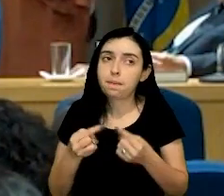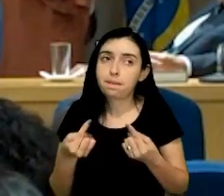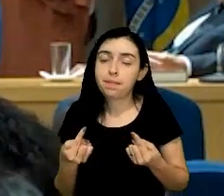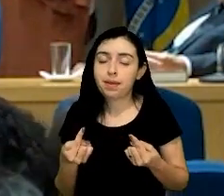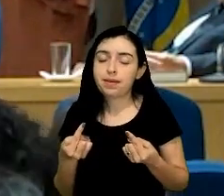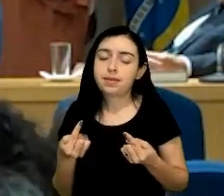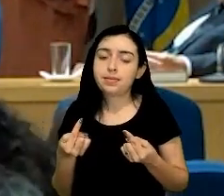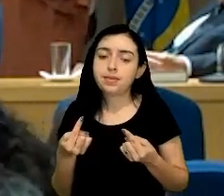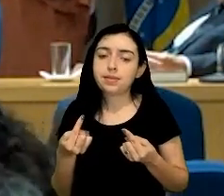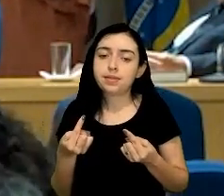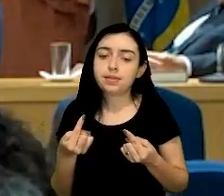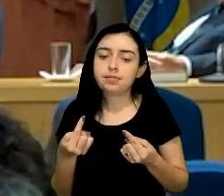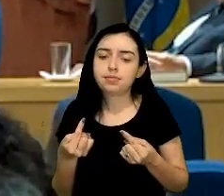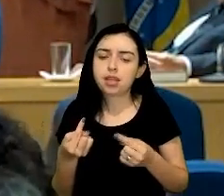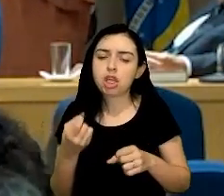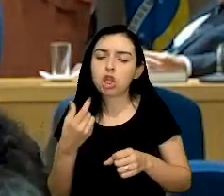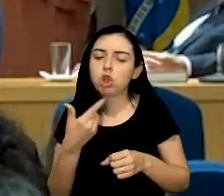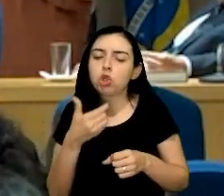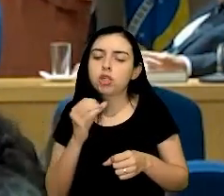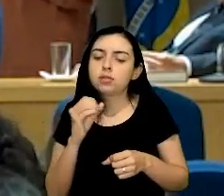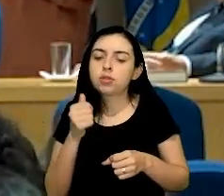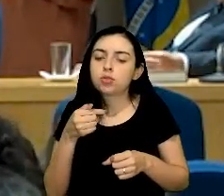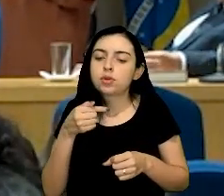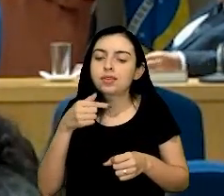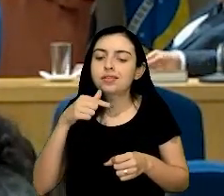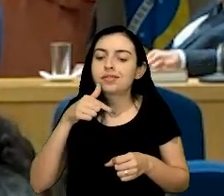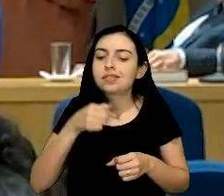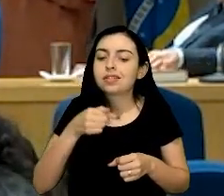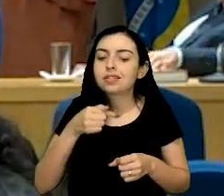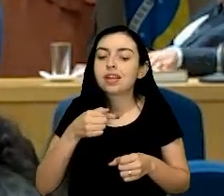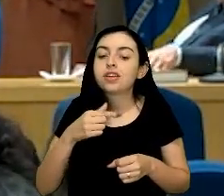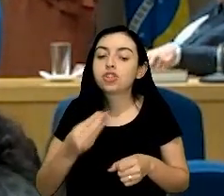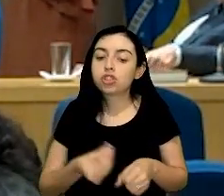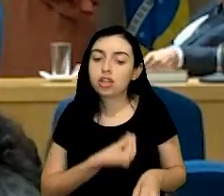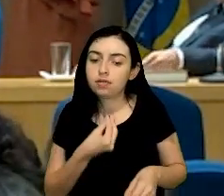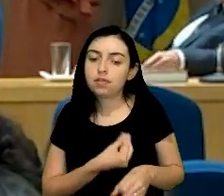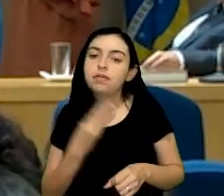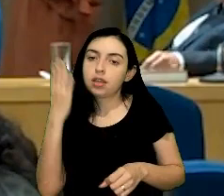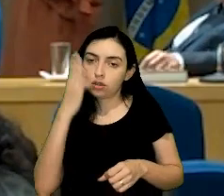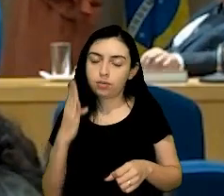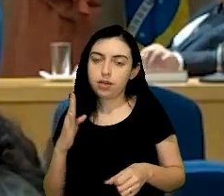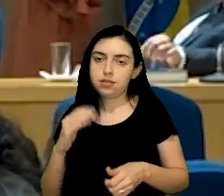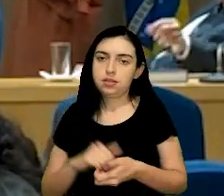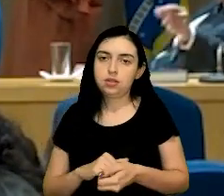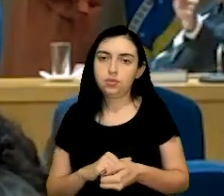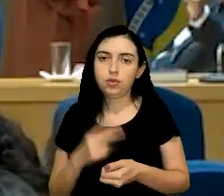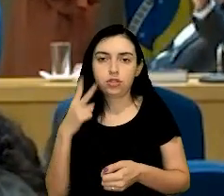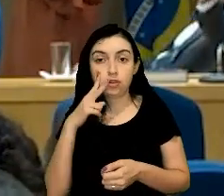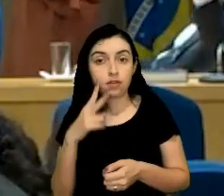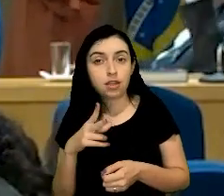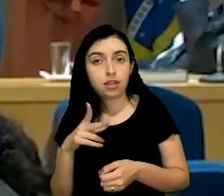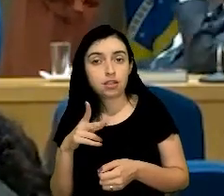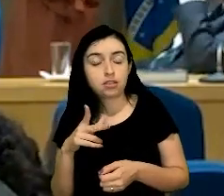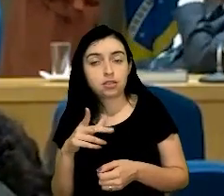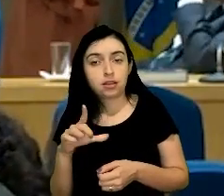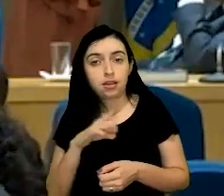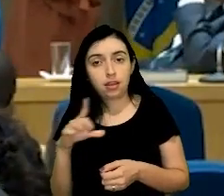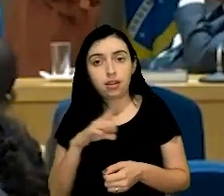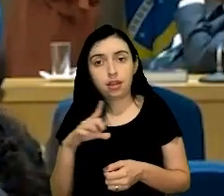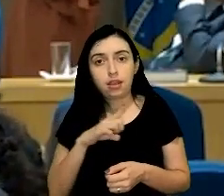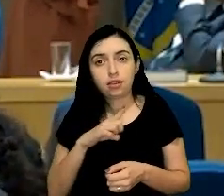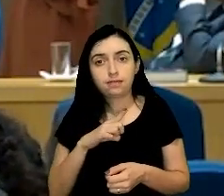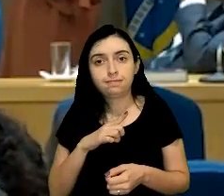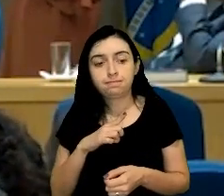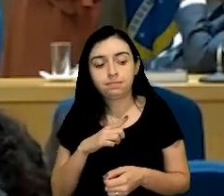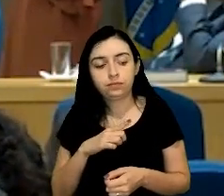até 2017 os que estavam residindo ainda no Brasil. Tá? Então, veja que nós temos, olha, no Nordeste,